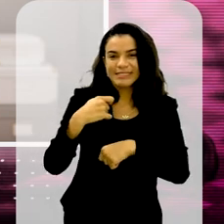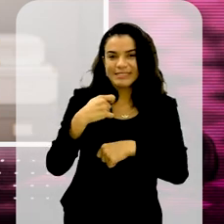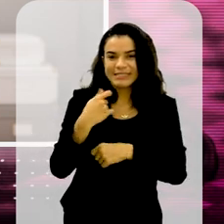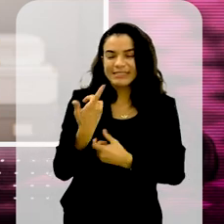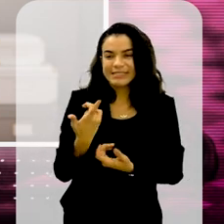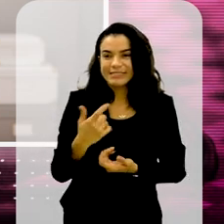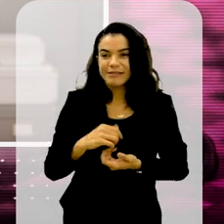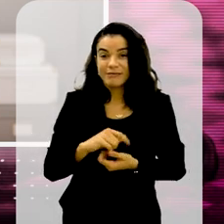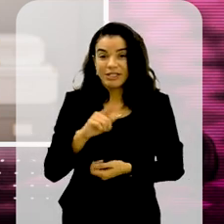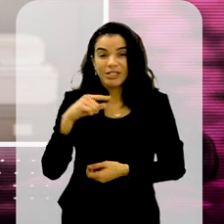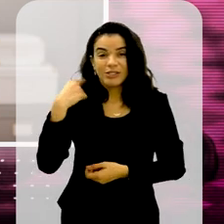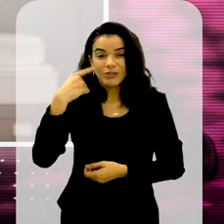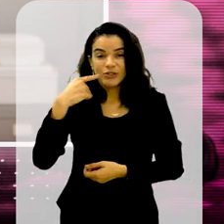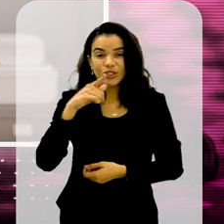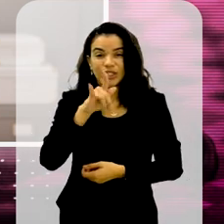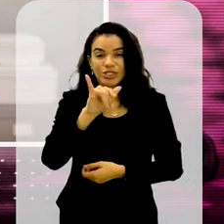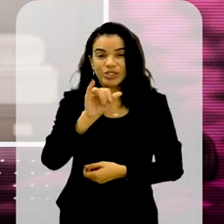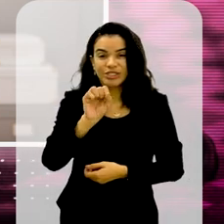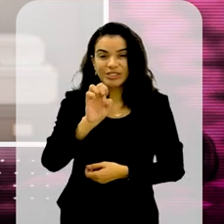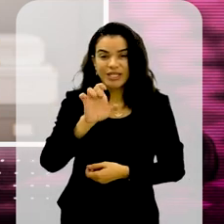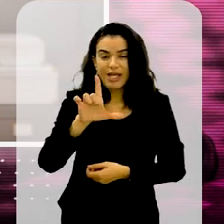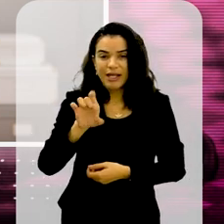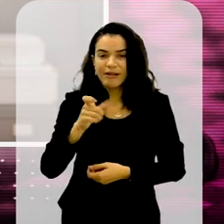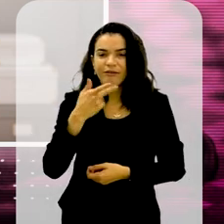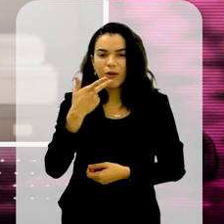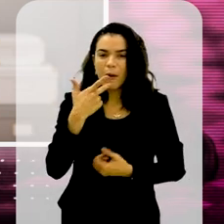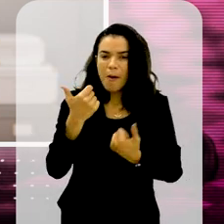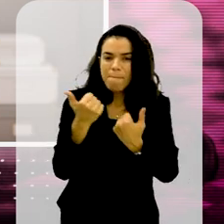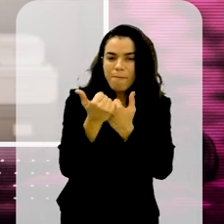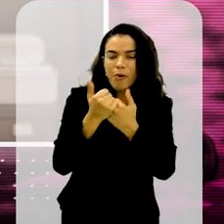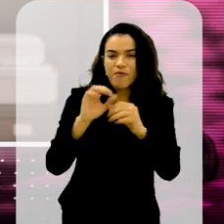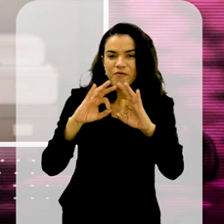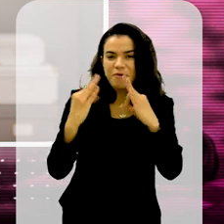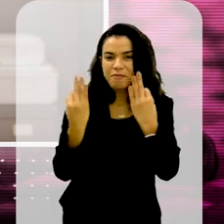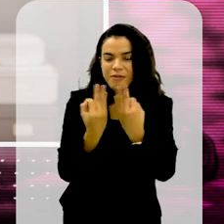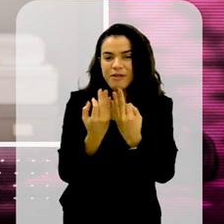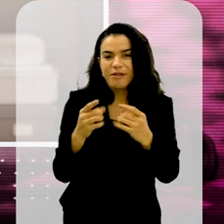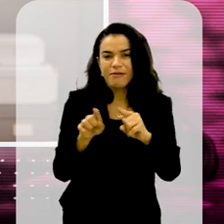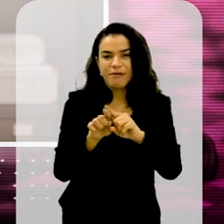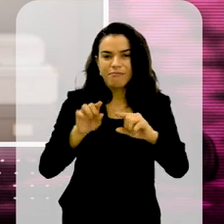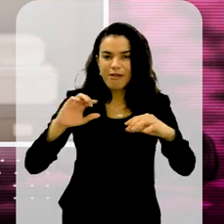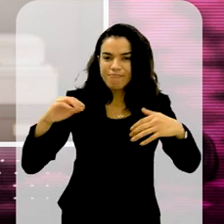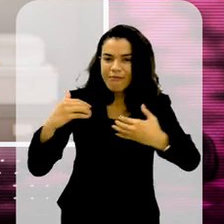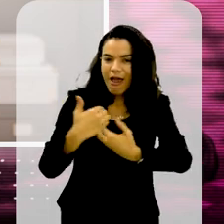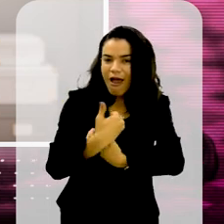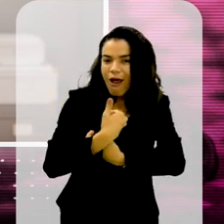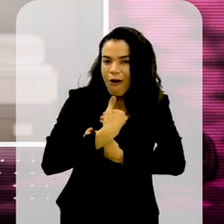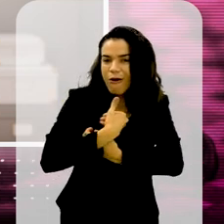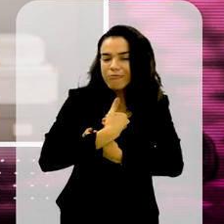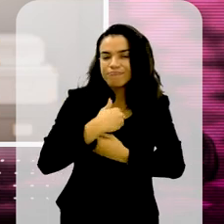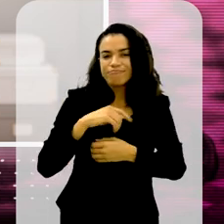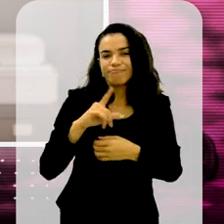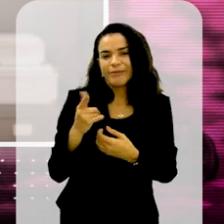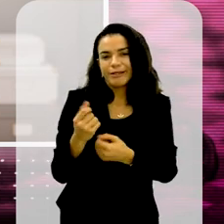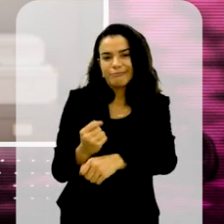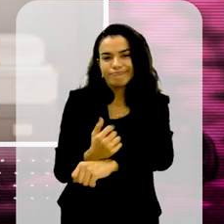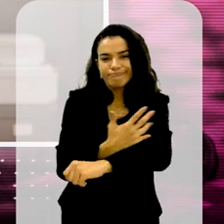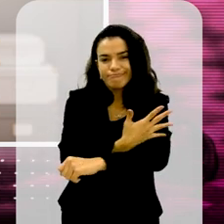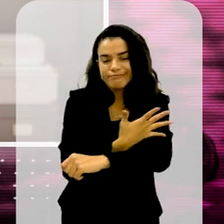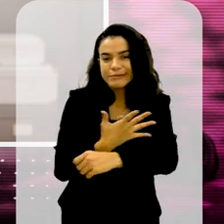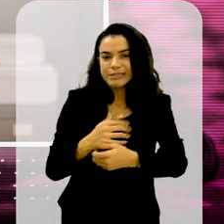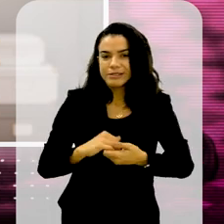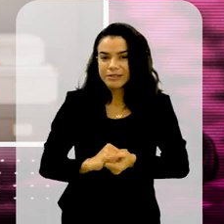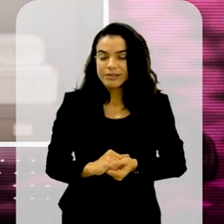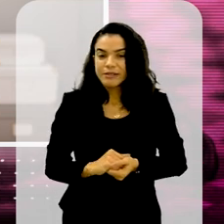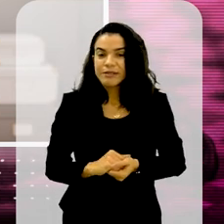momento. A doutora Gisele também bem pontuou esse apoio dos familiares, esse acolhimento emocional. Então,